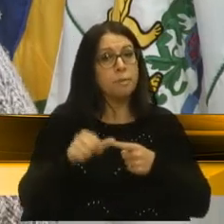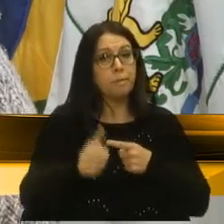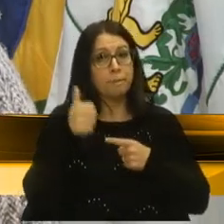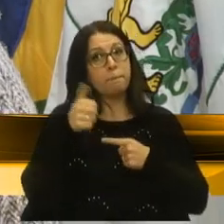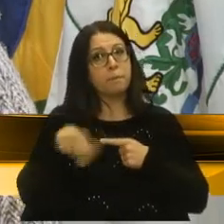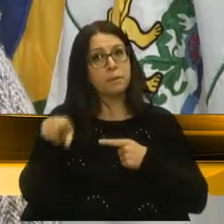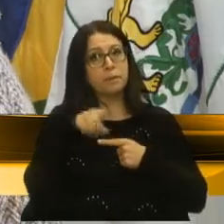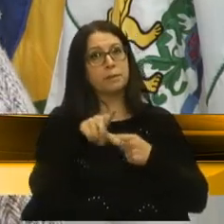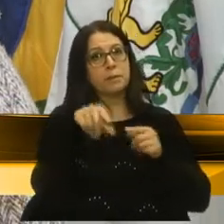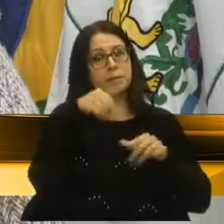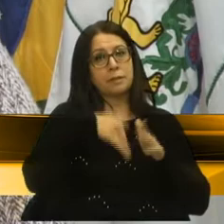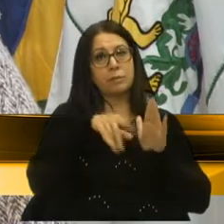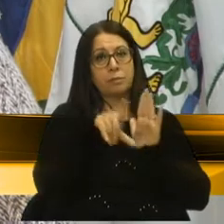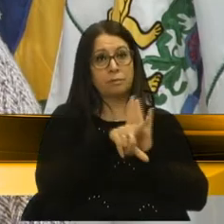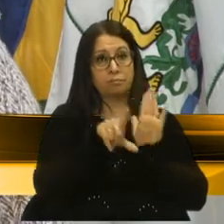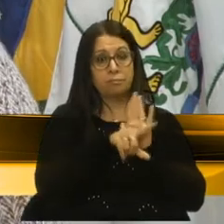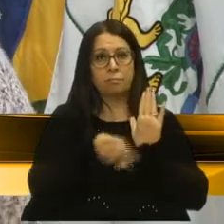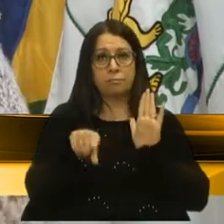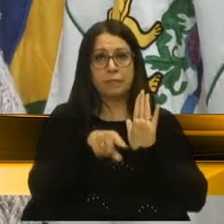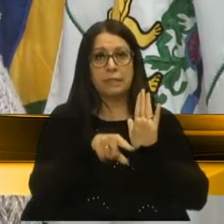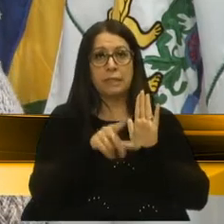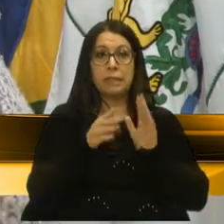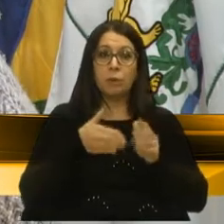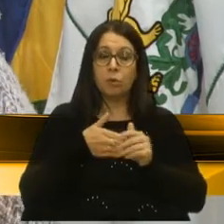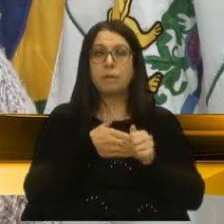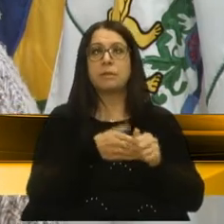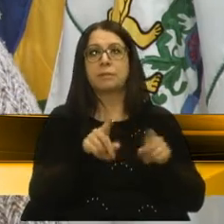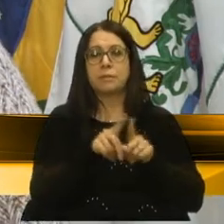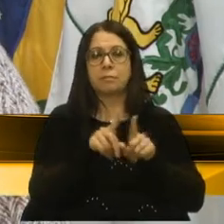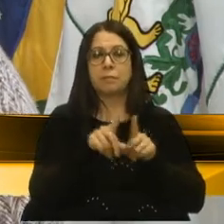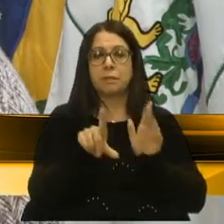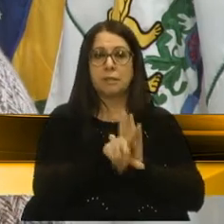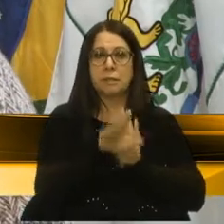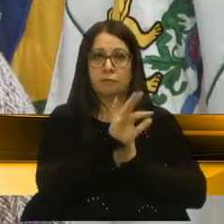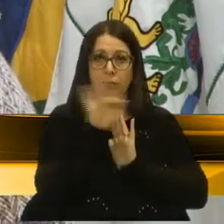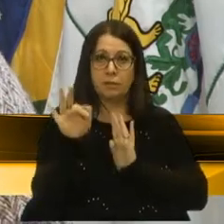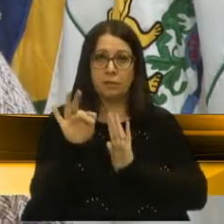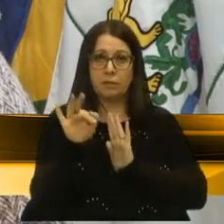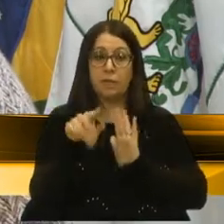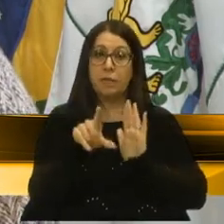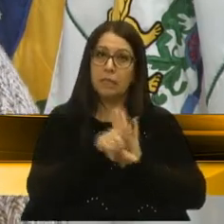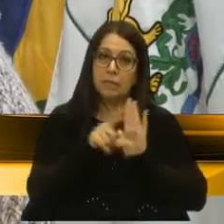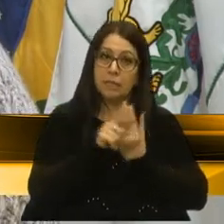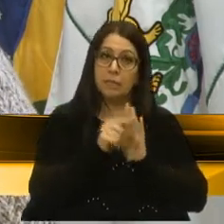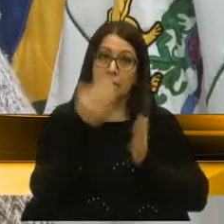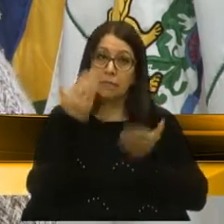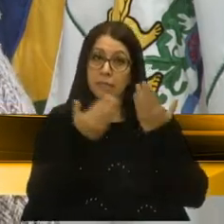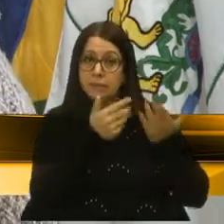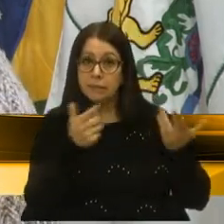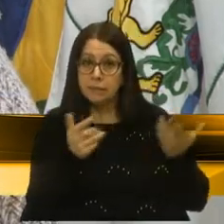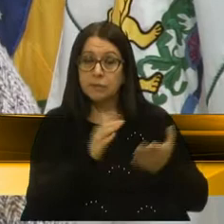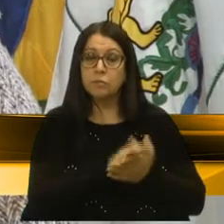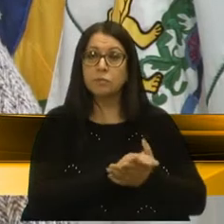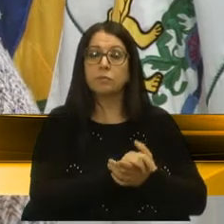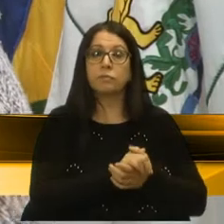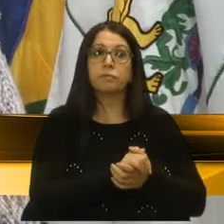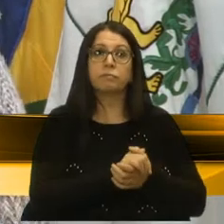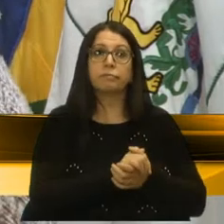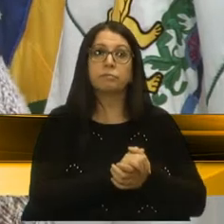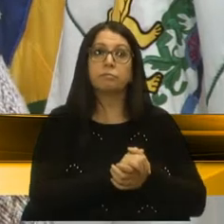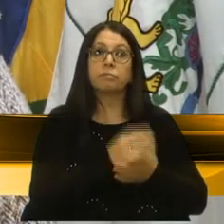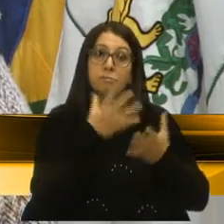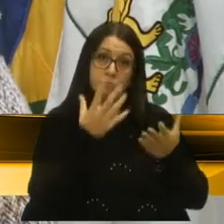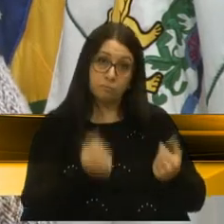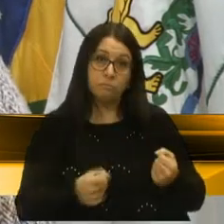seguro legalmente, e que está orientado também na lei federal, na lei de licitações, e que